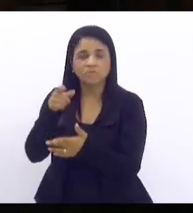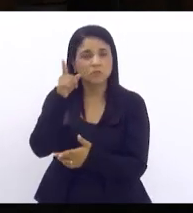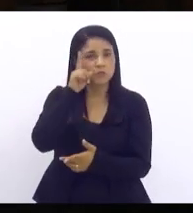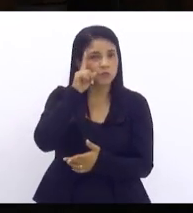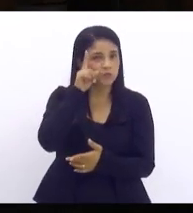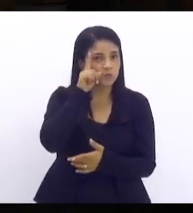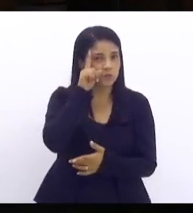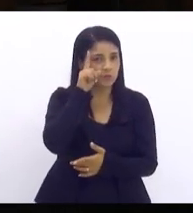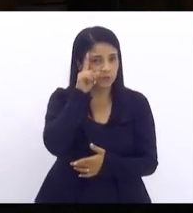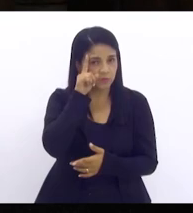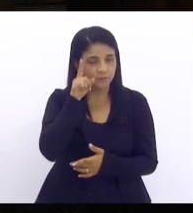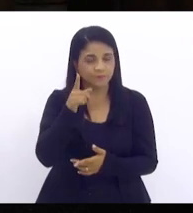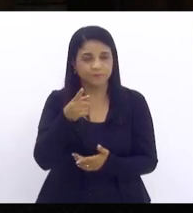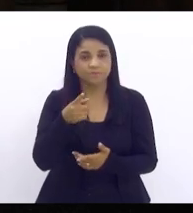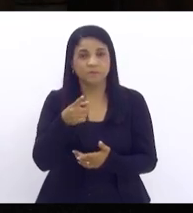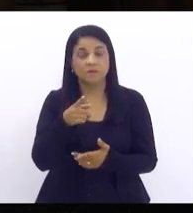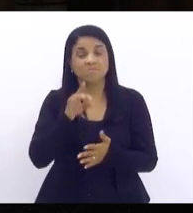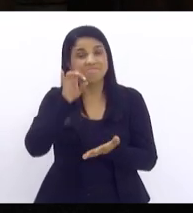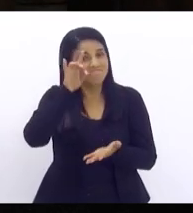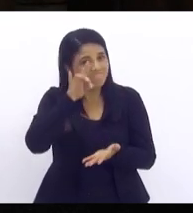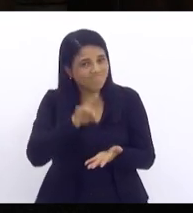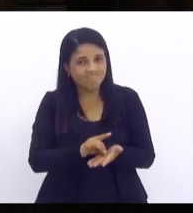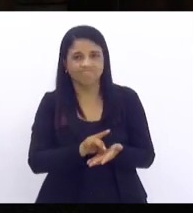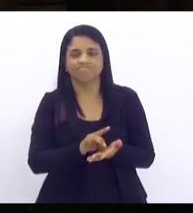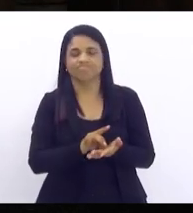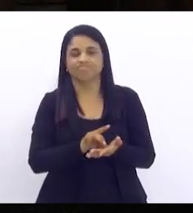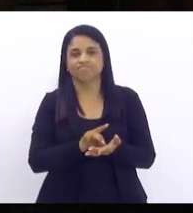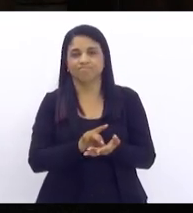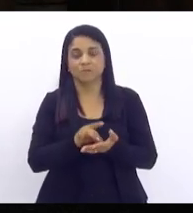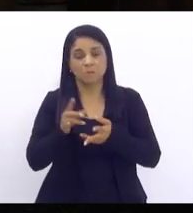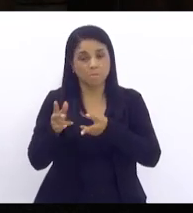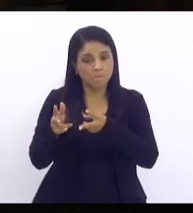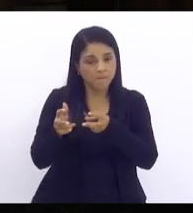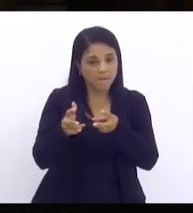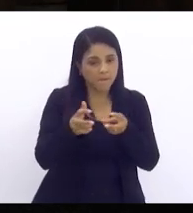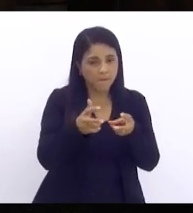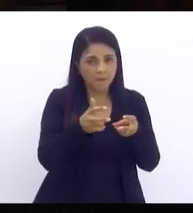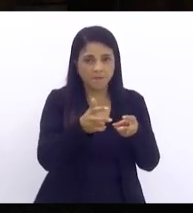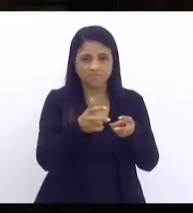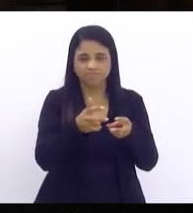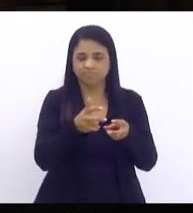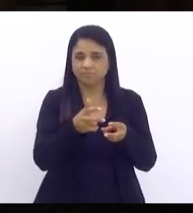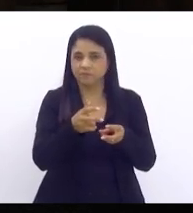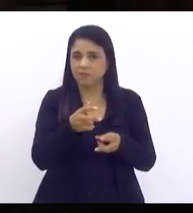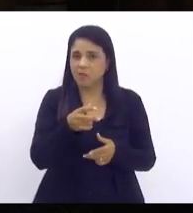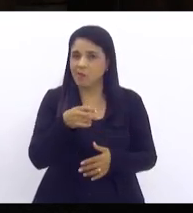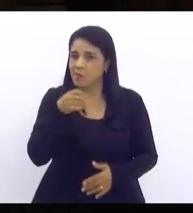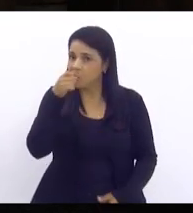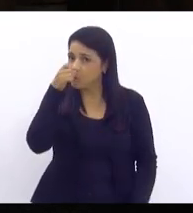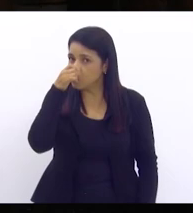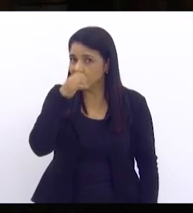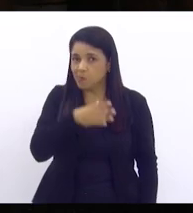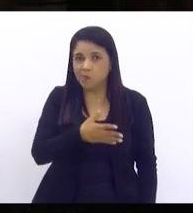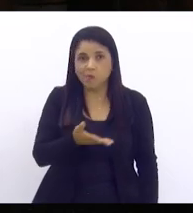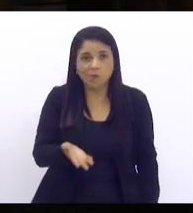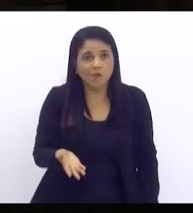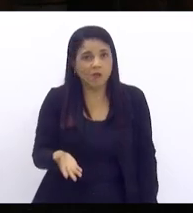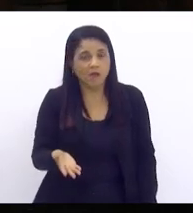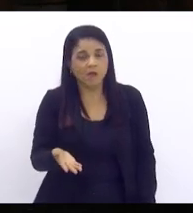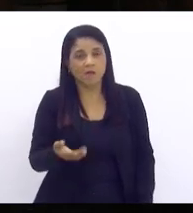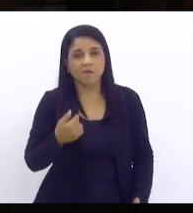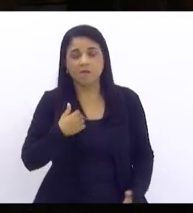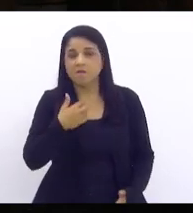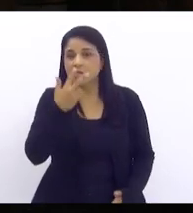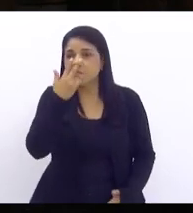mais. Mas a realidade que nós estamos vendo aí é surreal. Parece que nós estamos em local